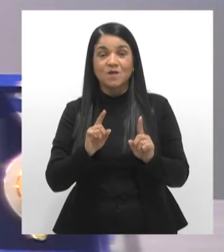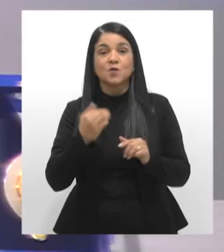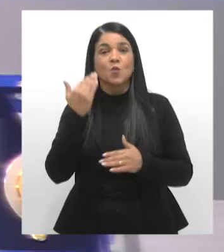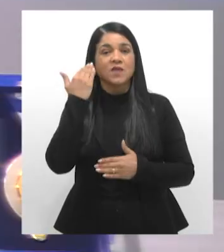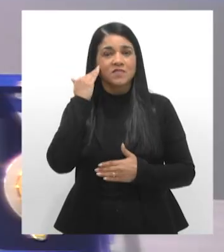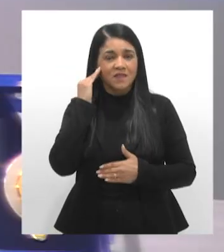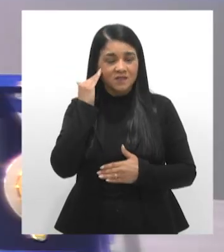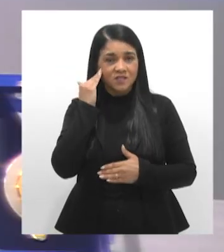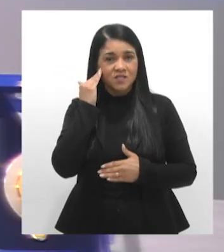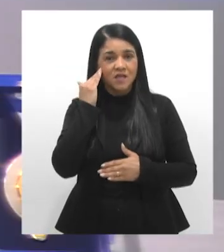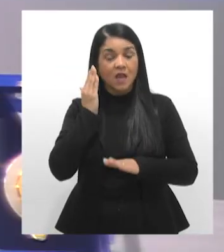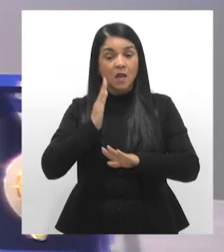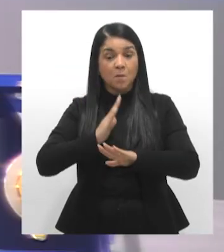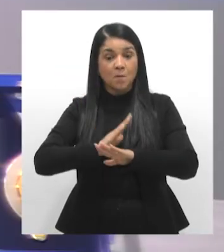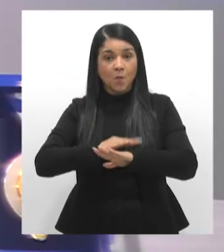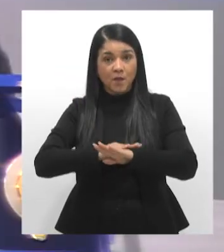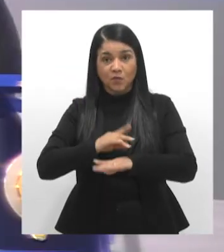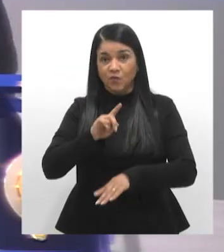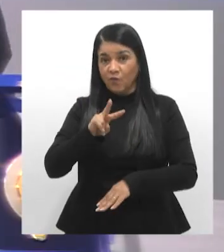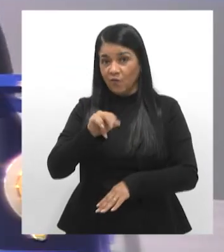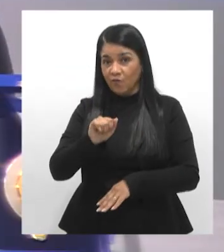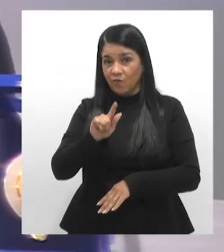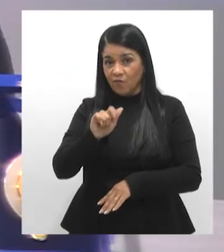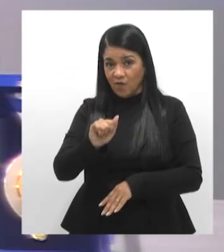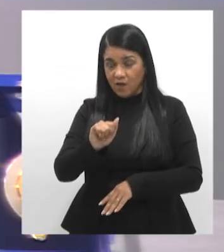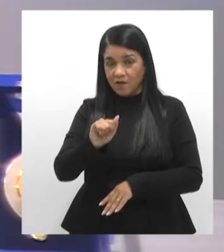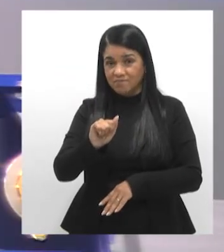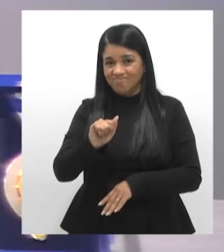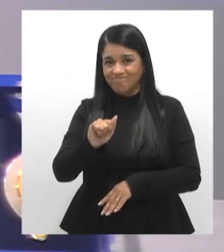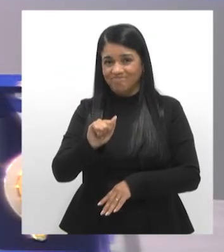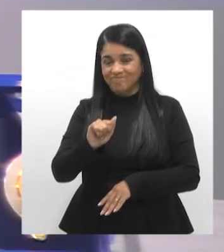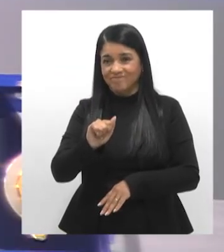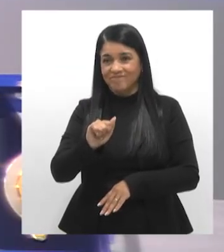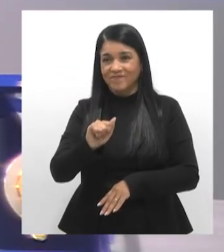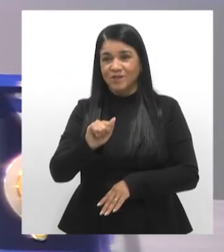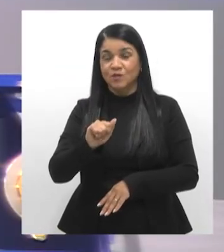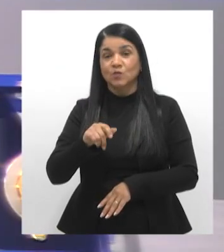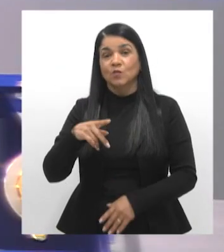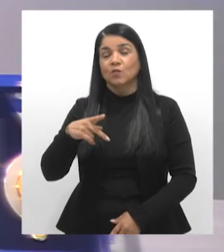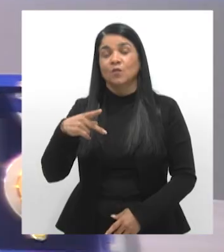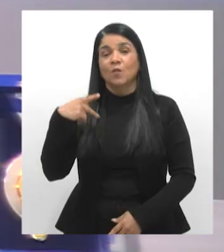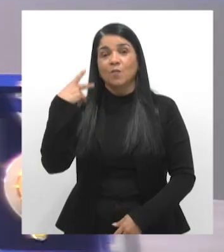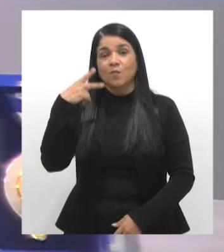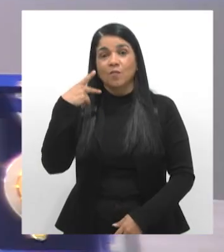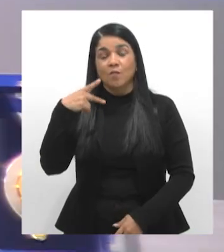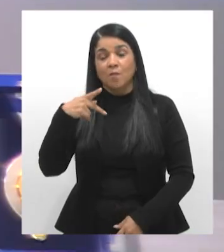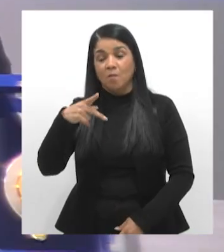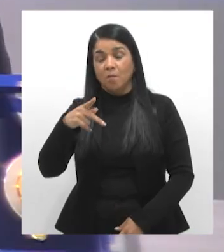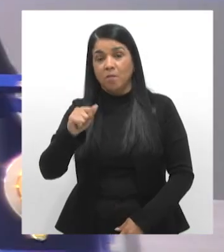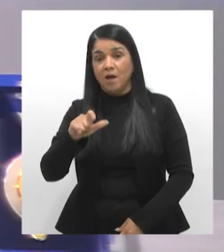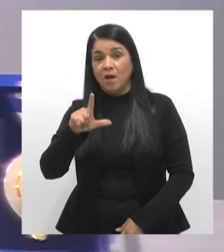que aquilo era uma vaga do parlamento e não do governador. Mas reconheço